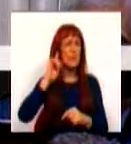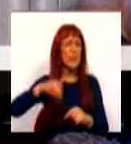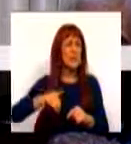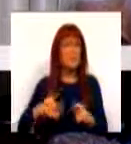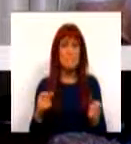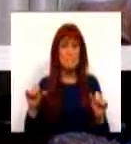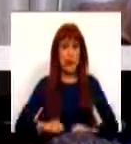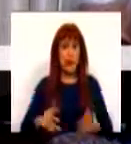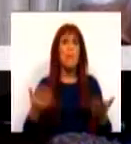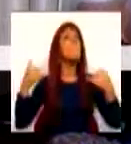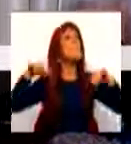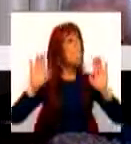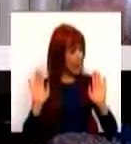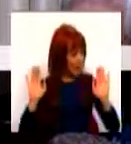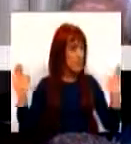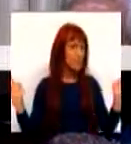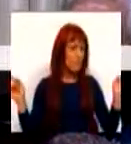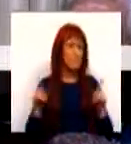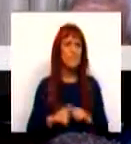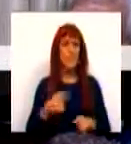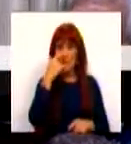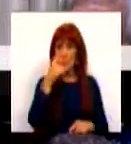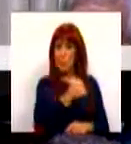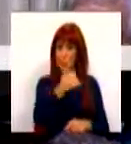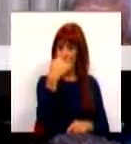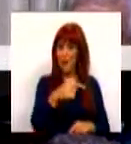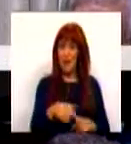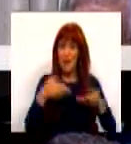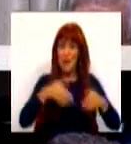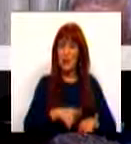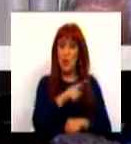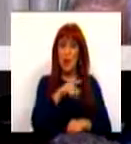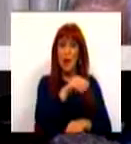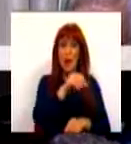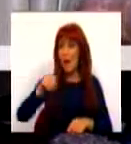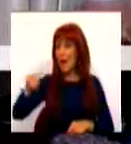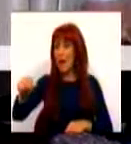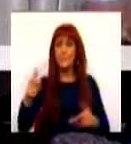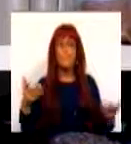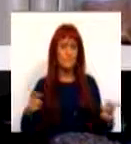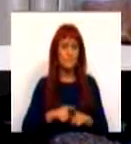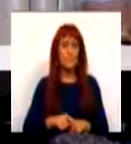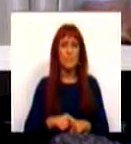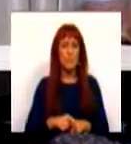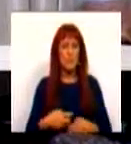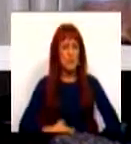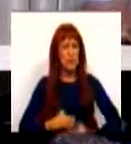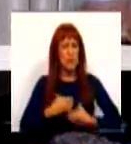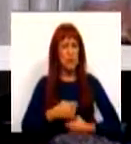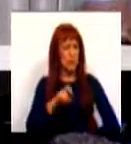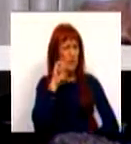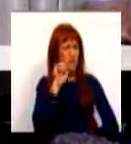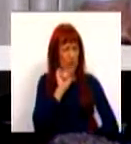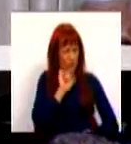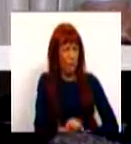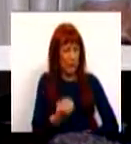importância. Contudo, para os habitantes e naturais destas localidades, o sentido de defesa da